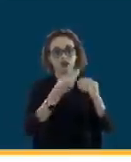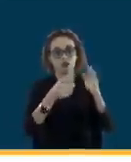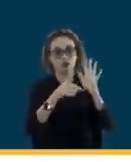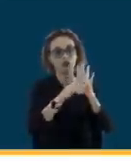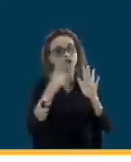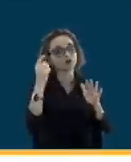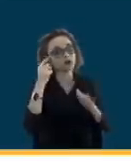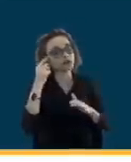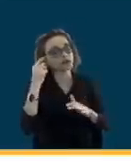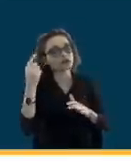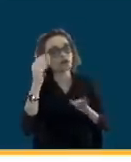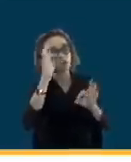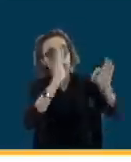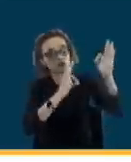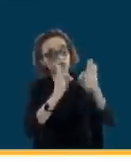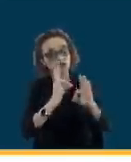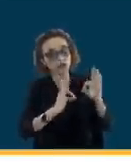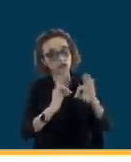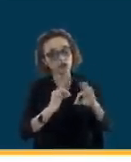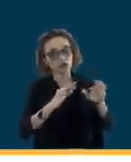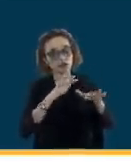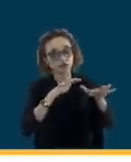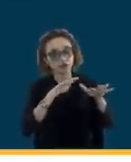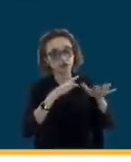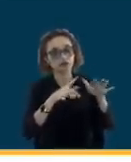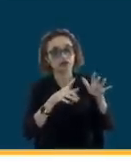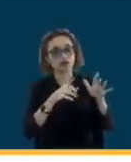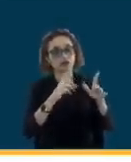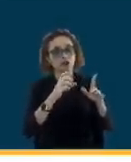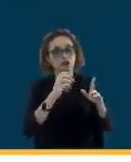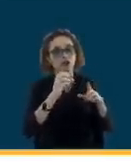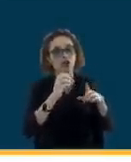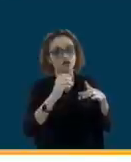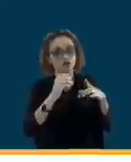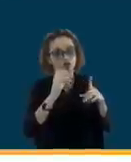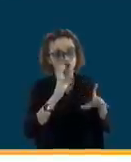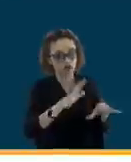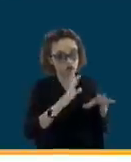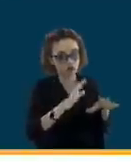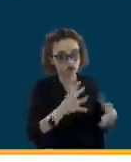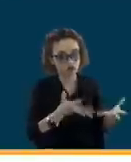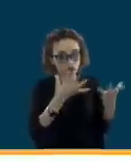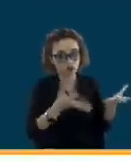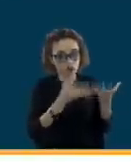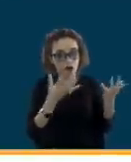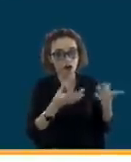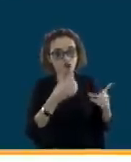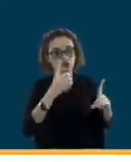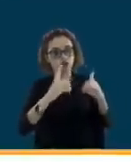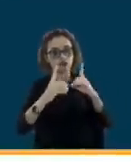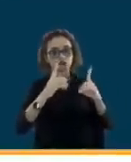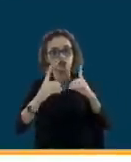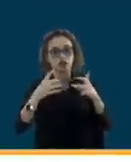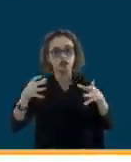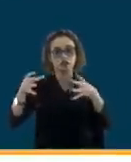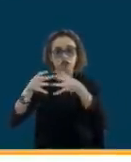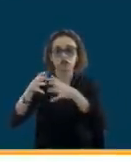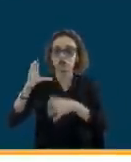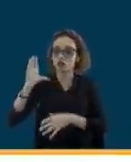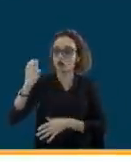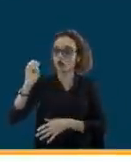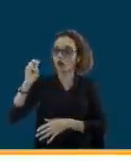pensada, organizada, mobilizada, construída, do diálogo com o Congresso. Aliás, é muito importante ressaltar